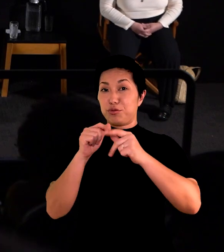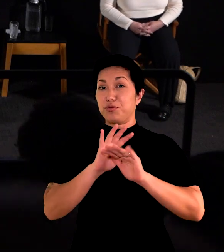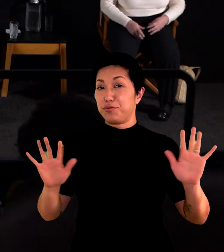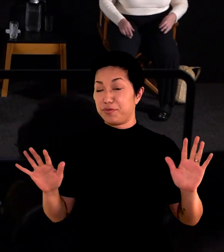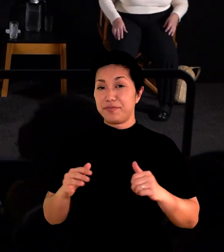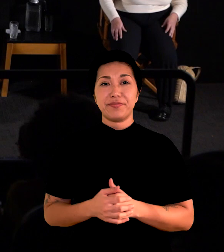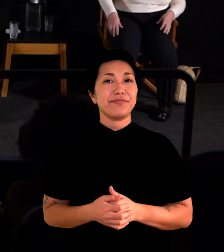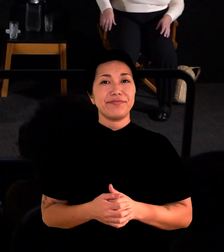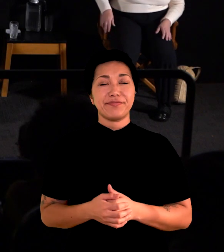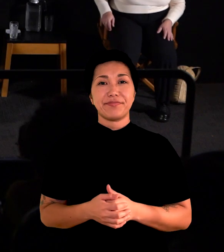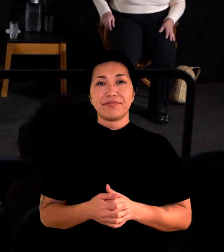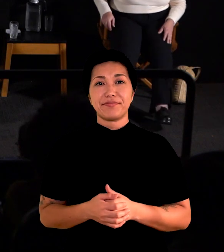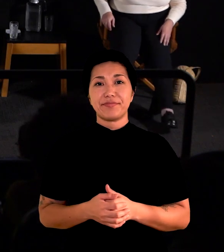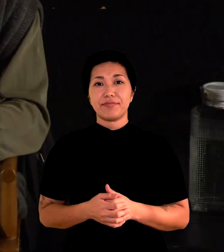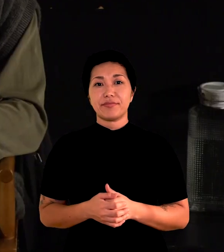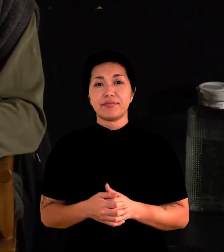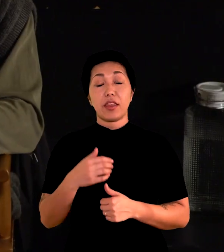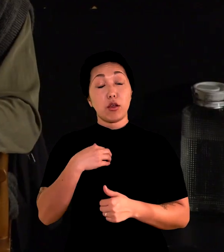roteiro, né?